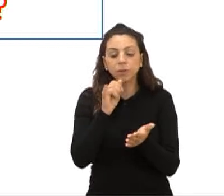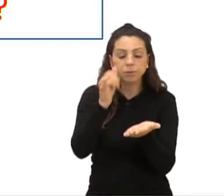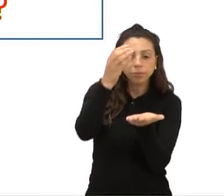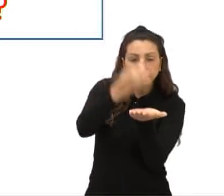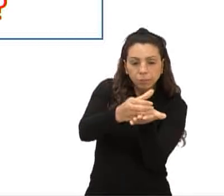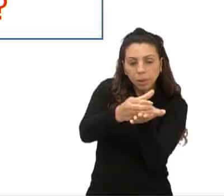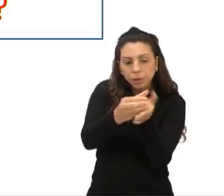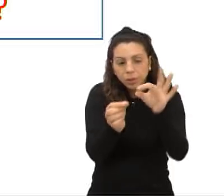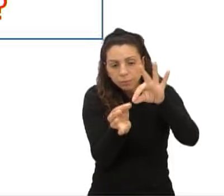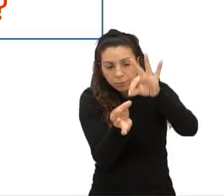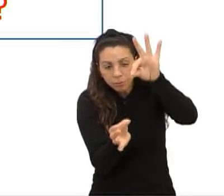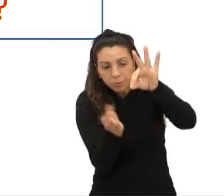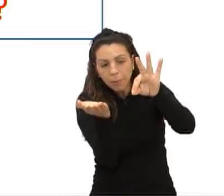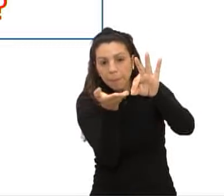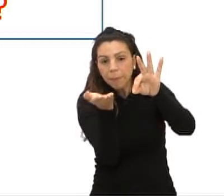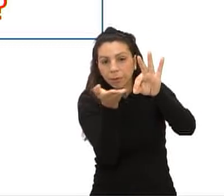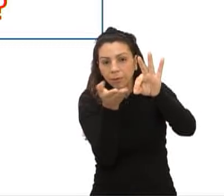ele vai pesar